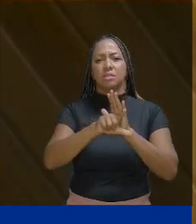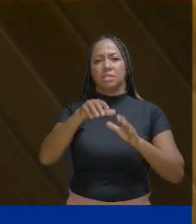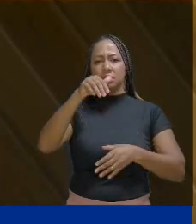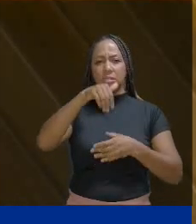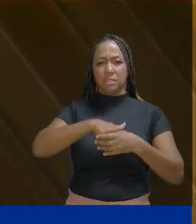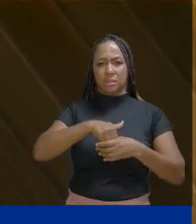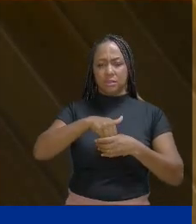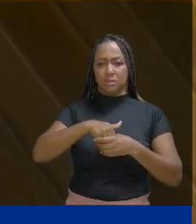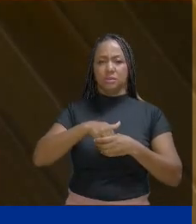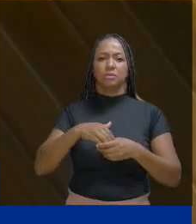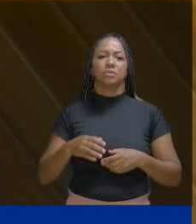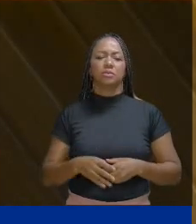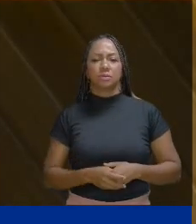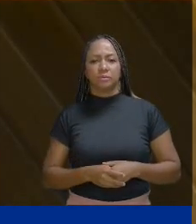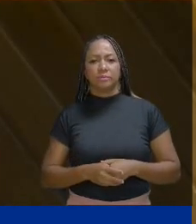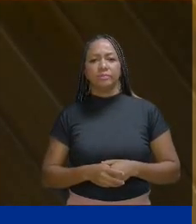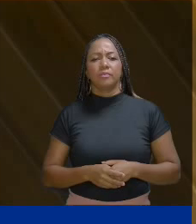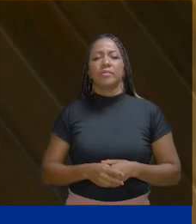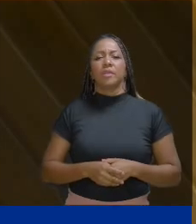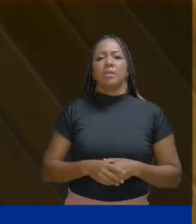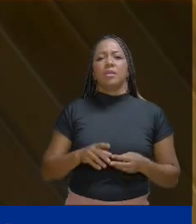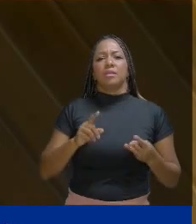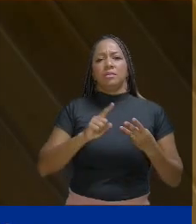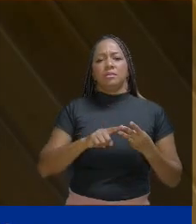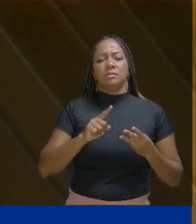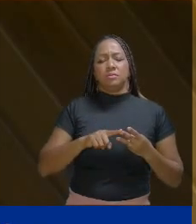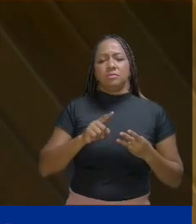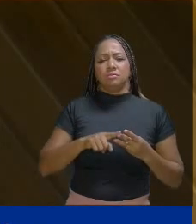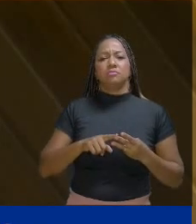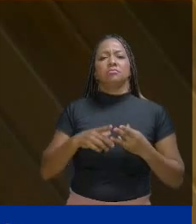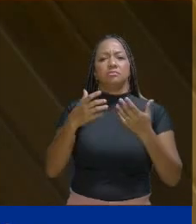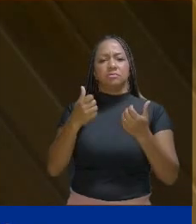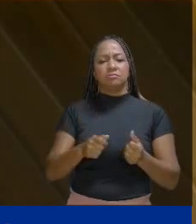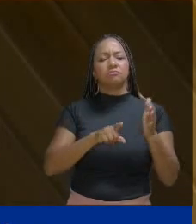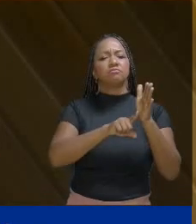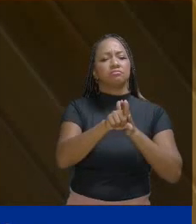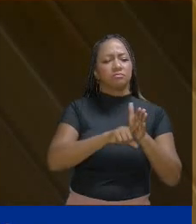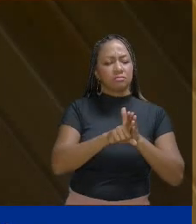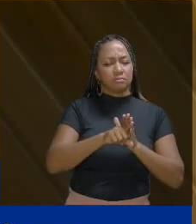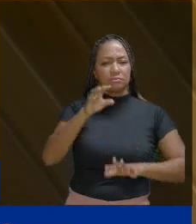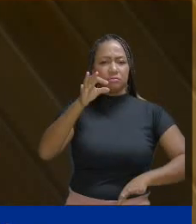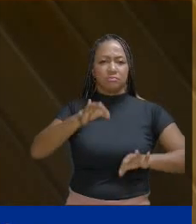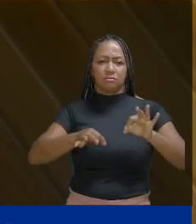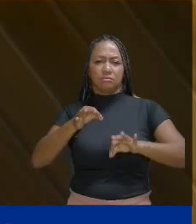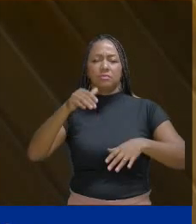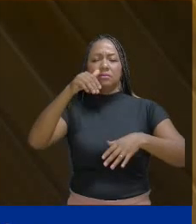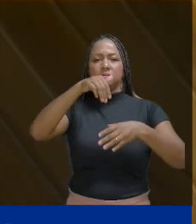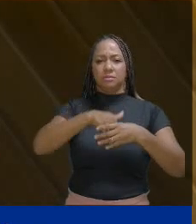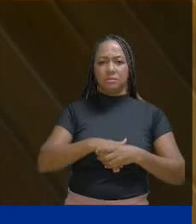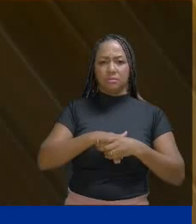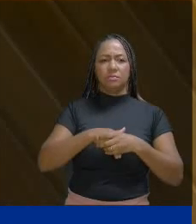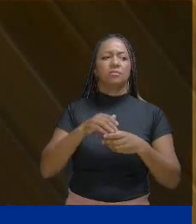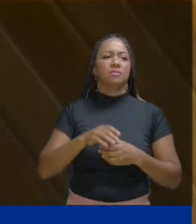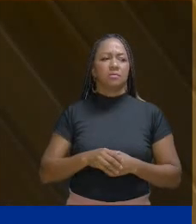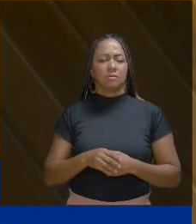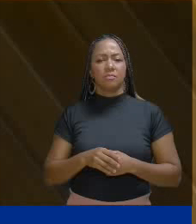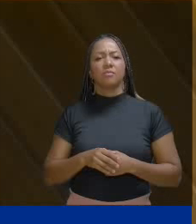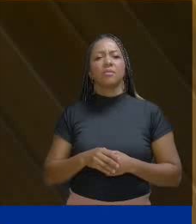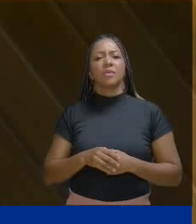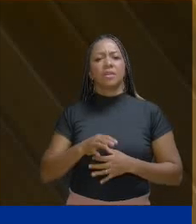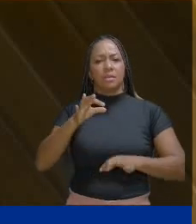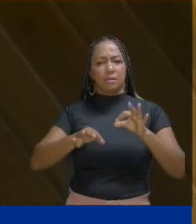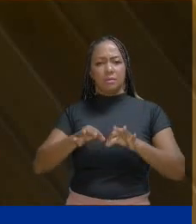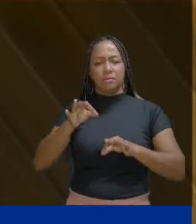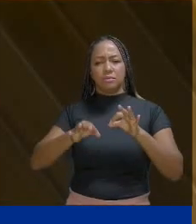das Eleições. 2. Procedência da ação de investigação judicial eleitoral para aplicar a